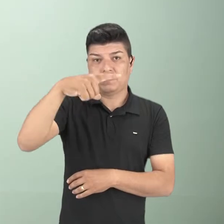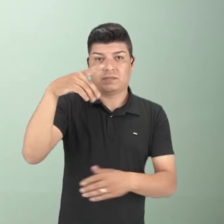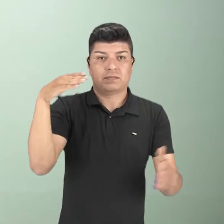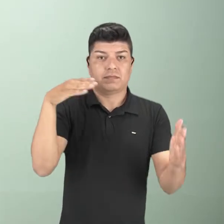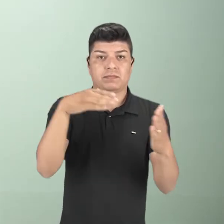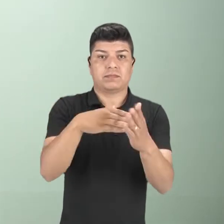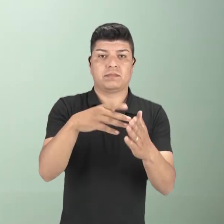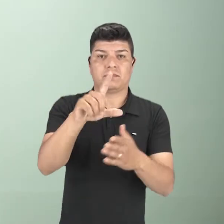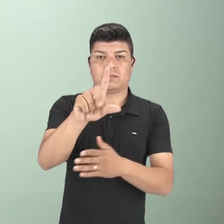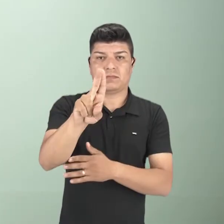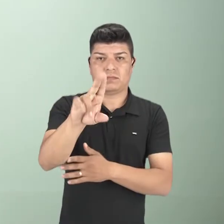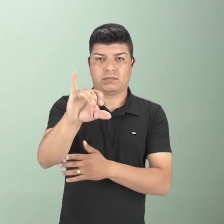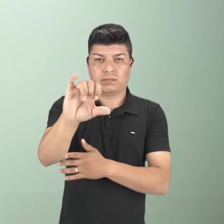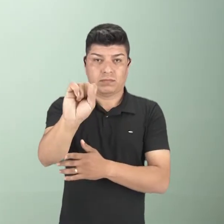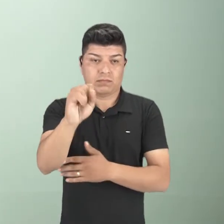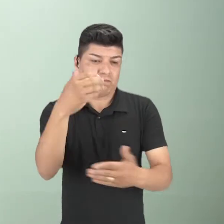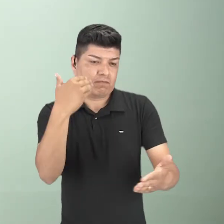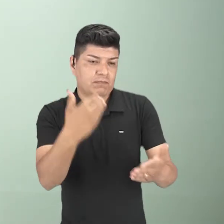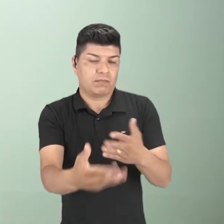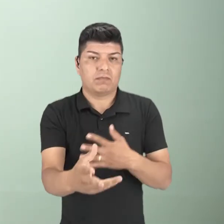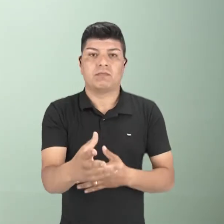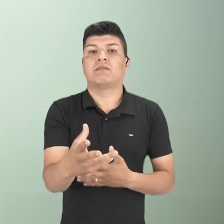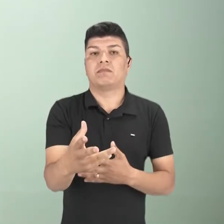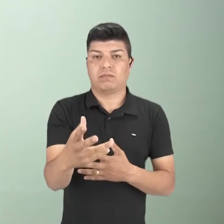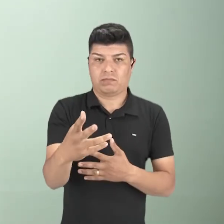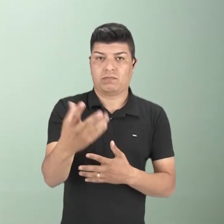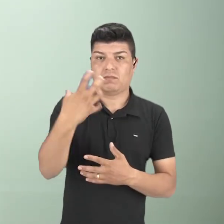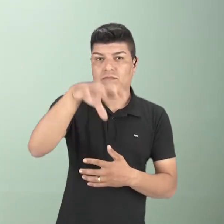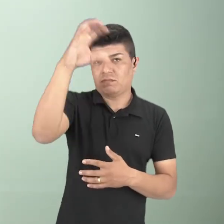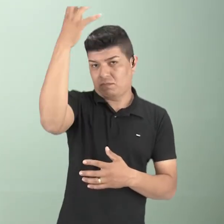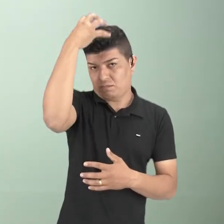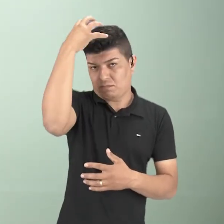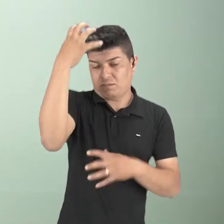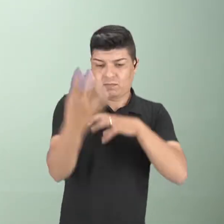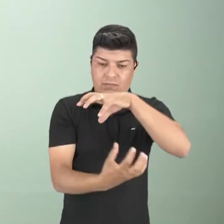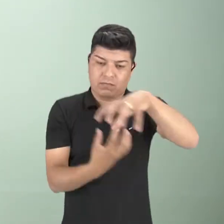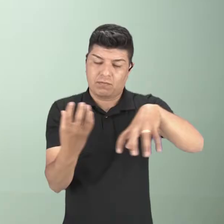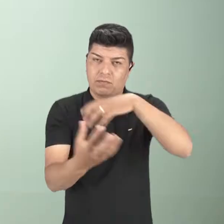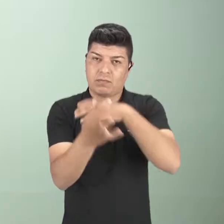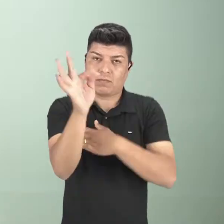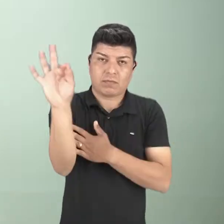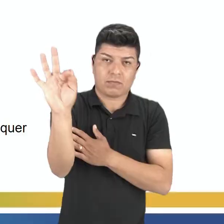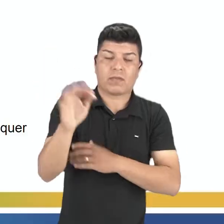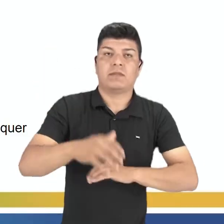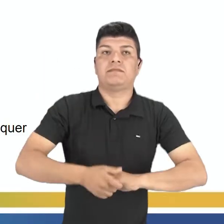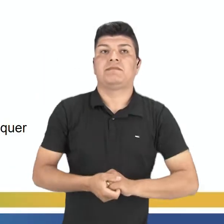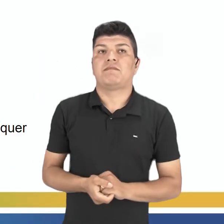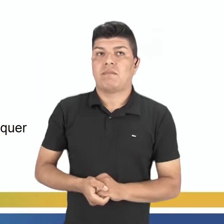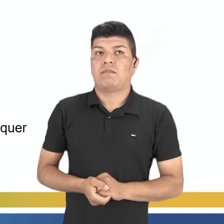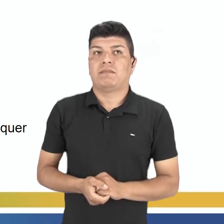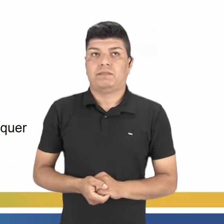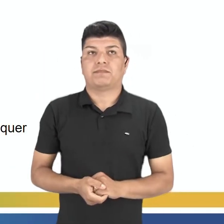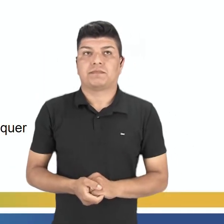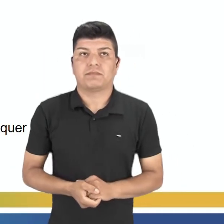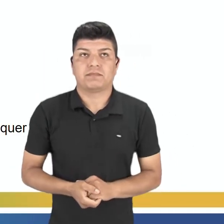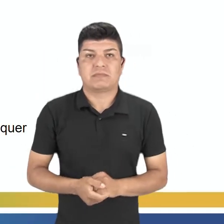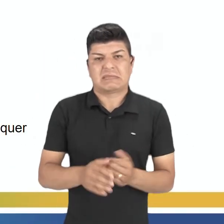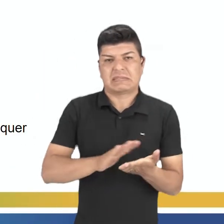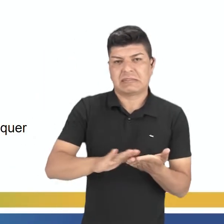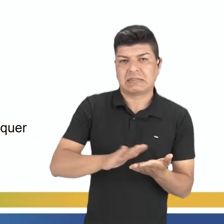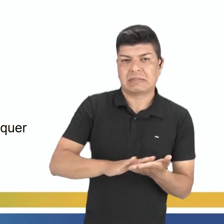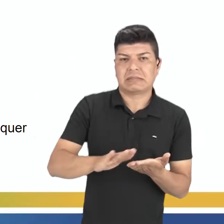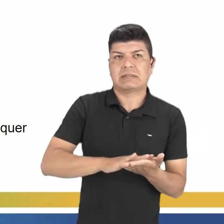o Luís XVI, que perdeu literalmente o poder para a Revolução Francesa. Voltando lá para o material. Gastos extraordinários,